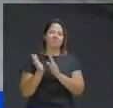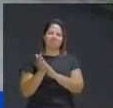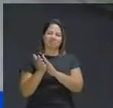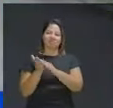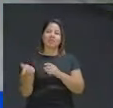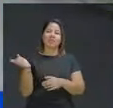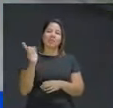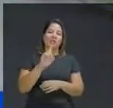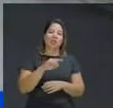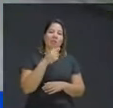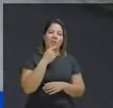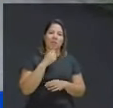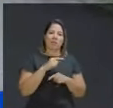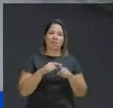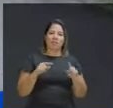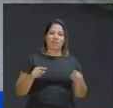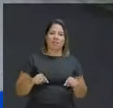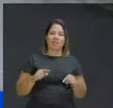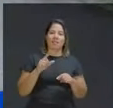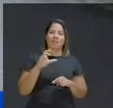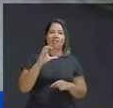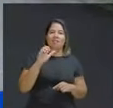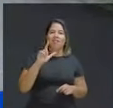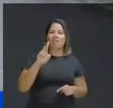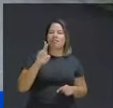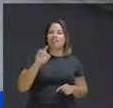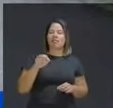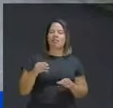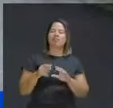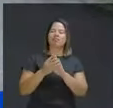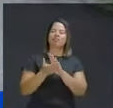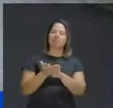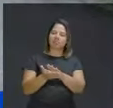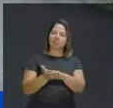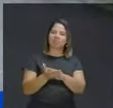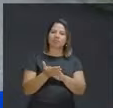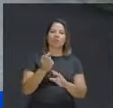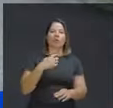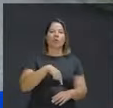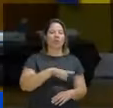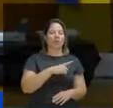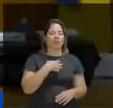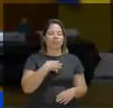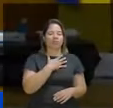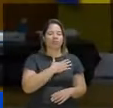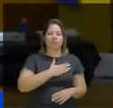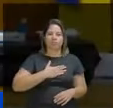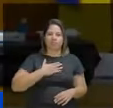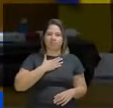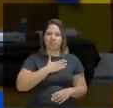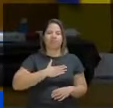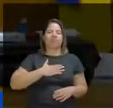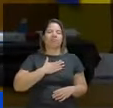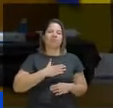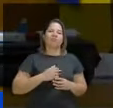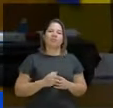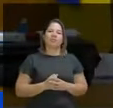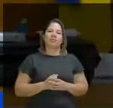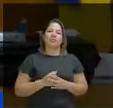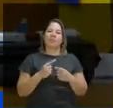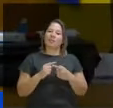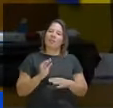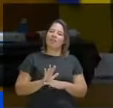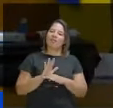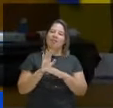Parabenizo também ao Cláudio e dizer que a gente fica muito satisfeito em prestar esse serviço ao